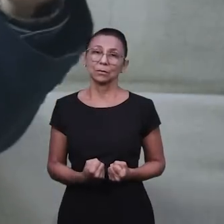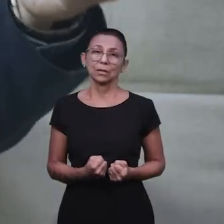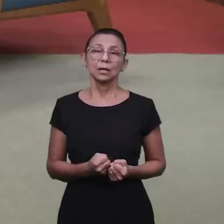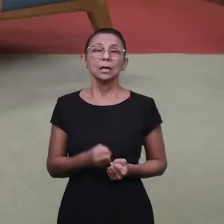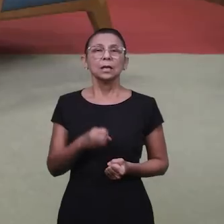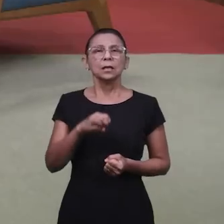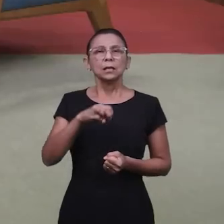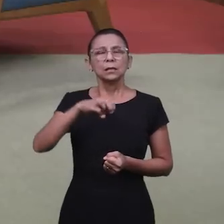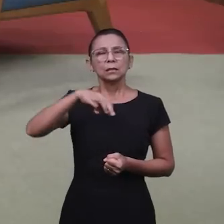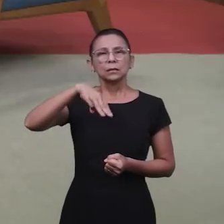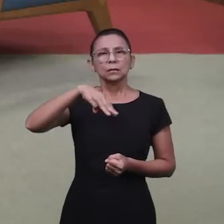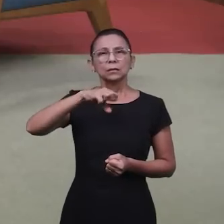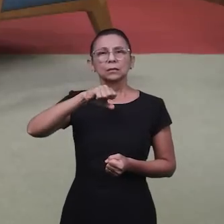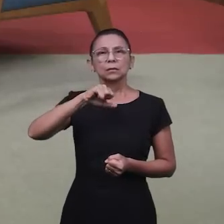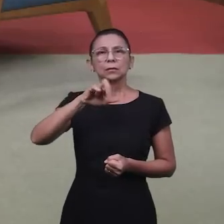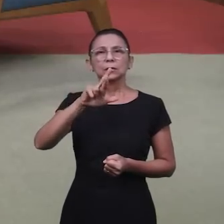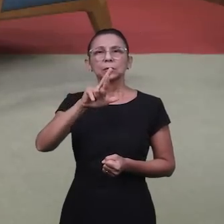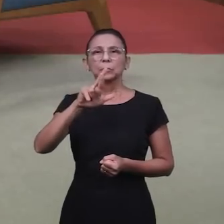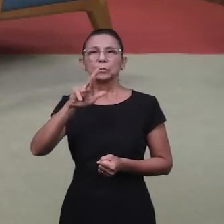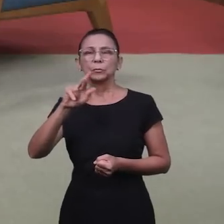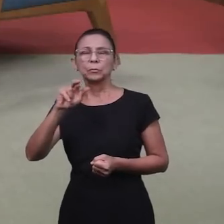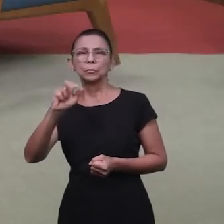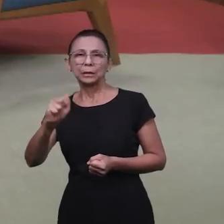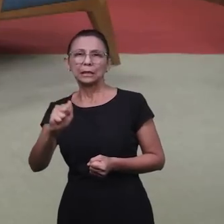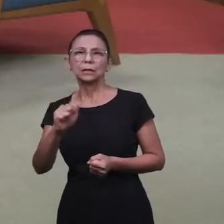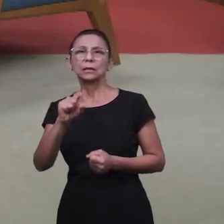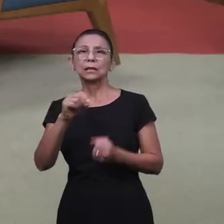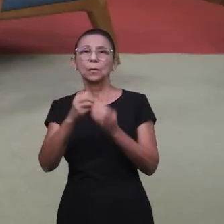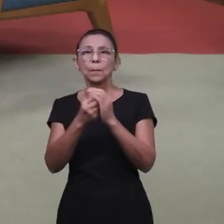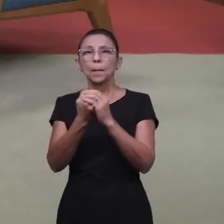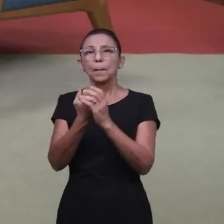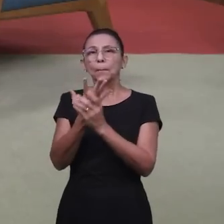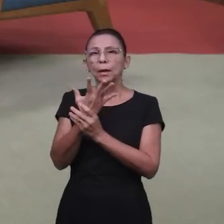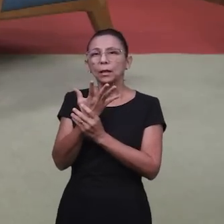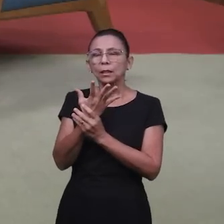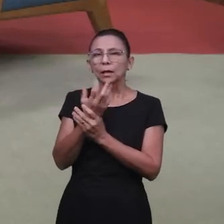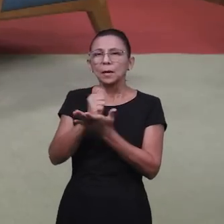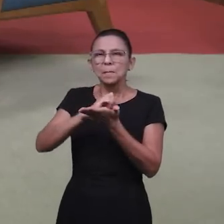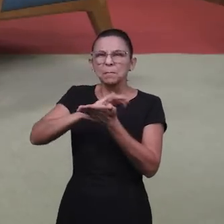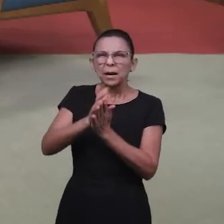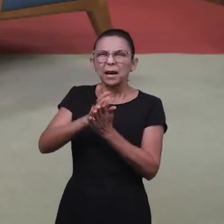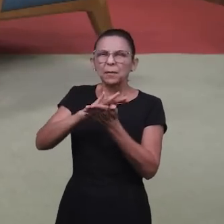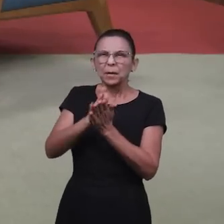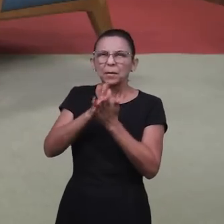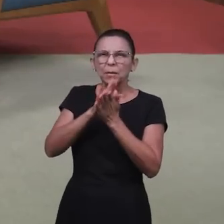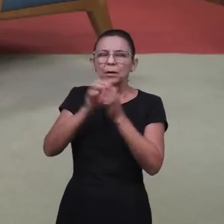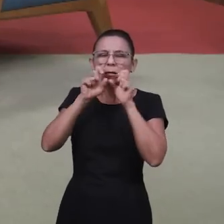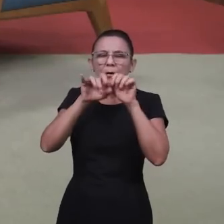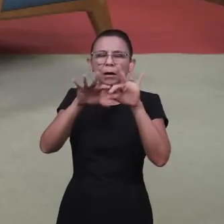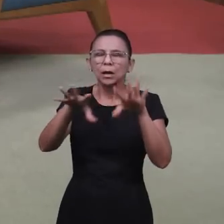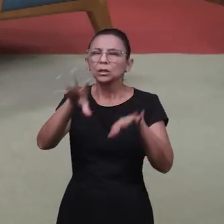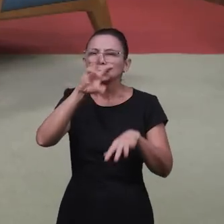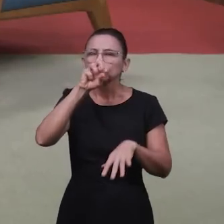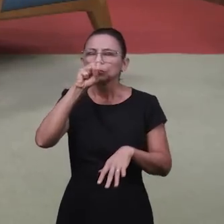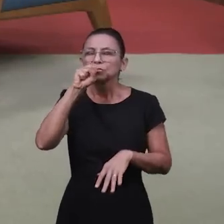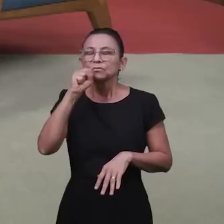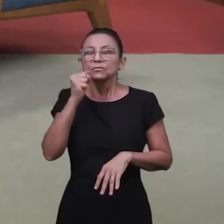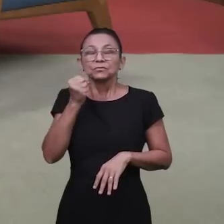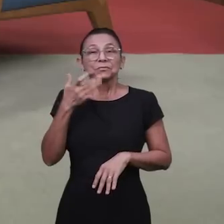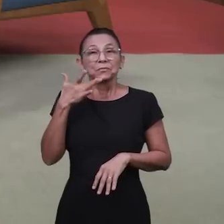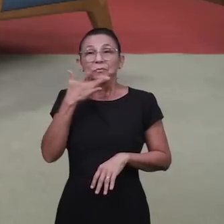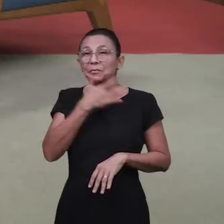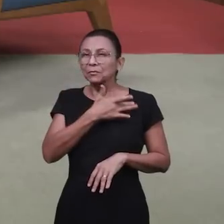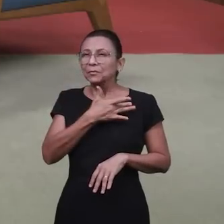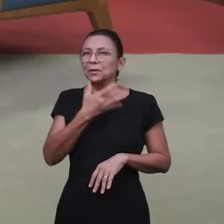Getsêmani. A mirra é uma planta. Quanto mais ela é amassada, mais ela exala perfume. Uhum. Não é?